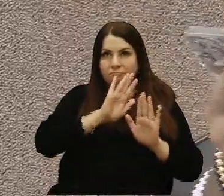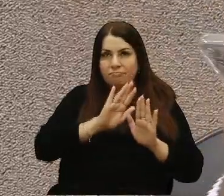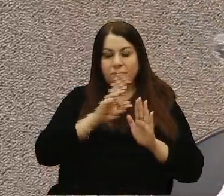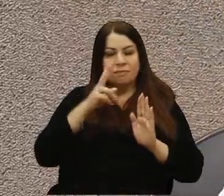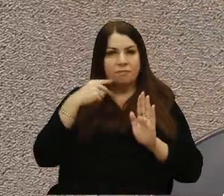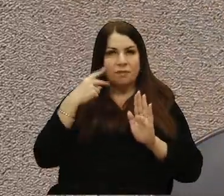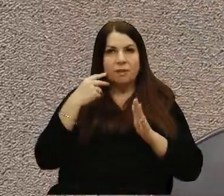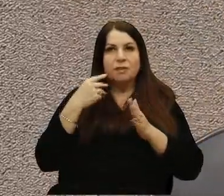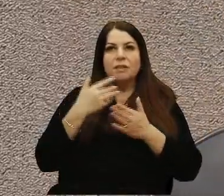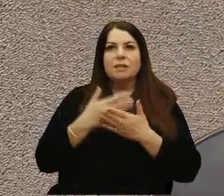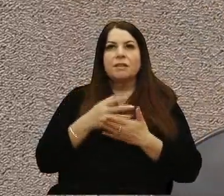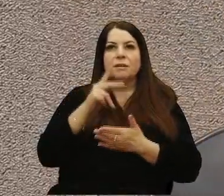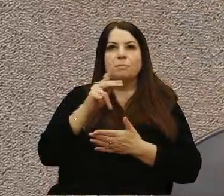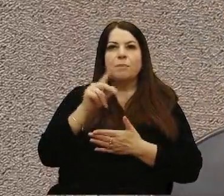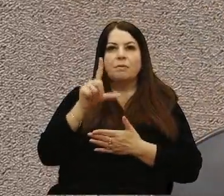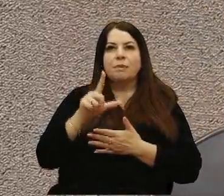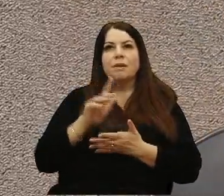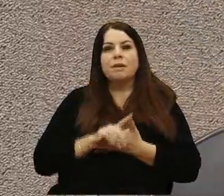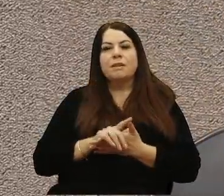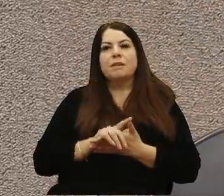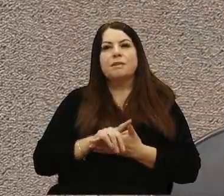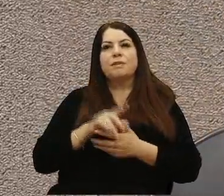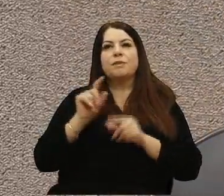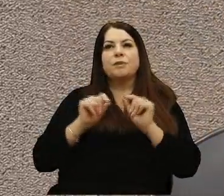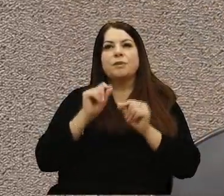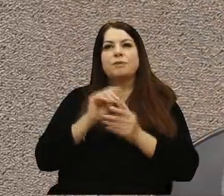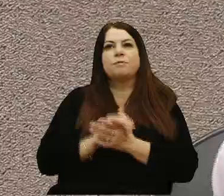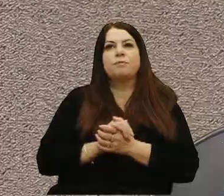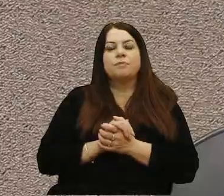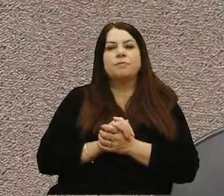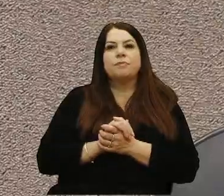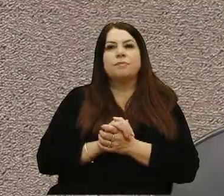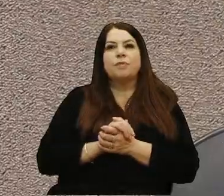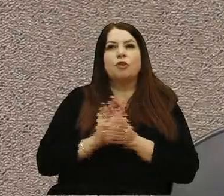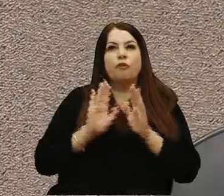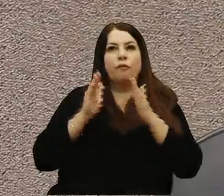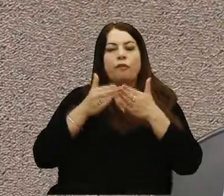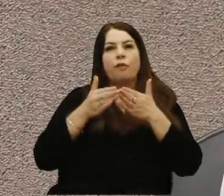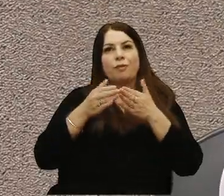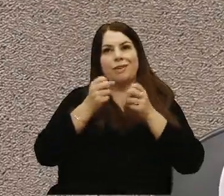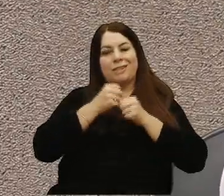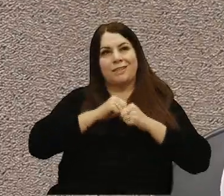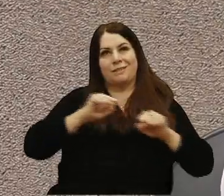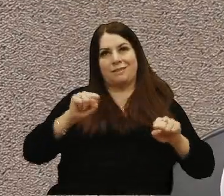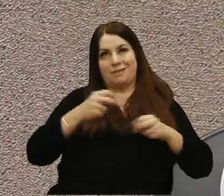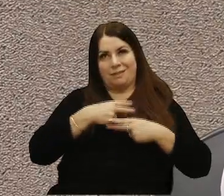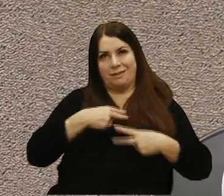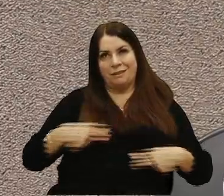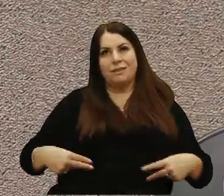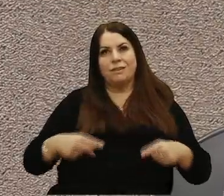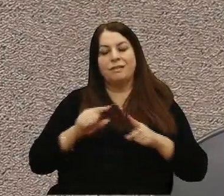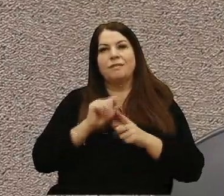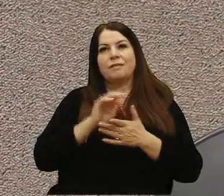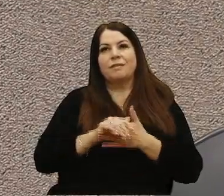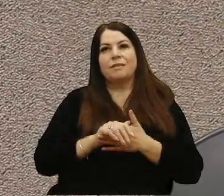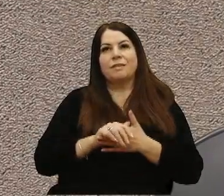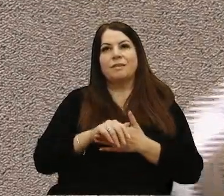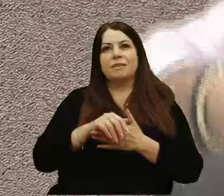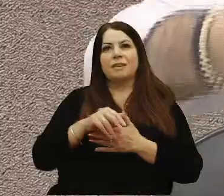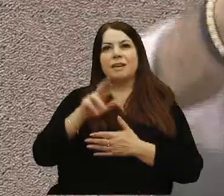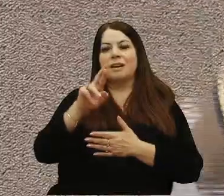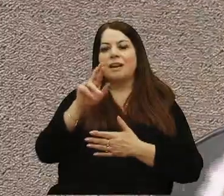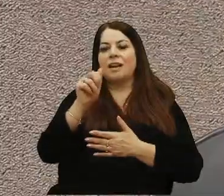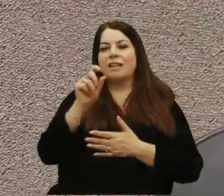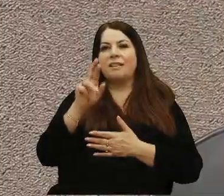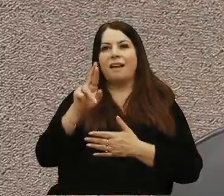vereador qualquer do PLI, sobre o foco da Secretaria de Trânsito, quando eles focam nos radares e quando